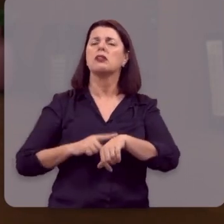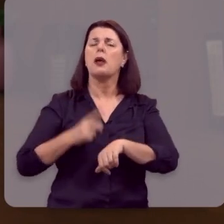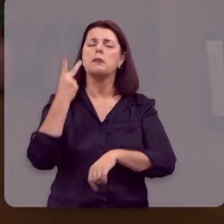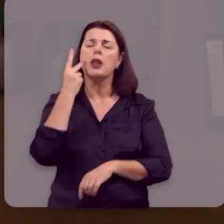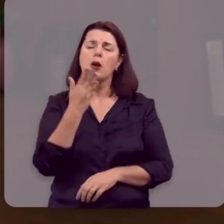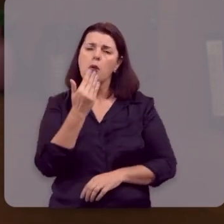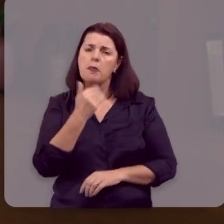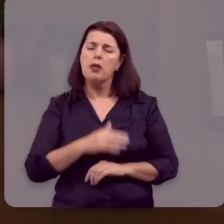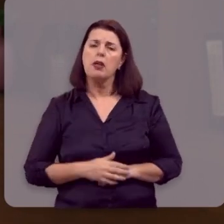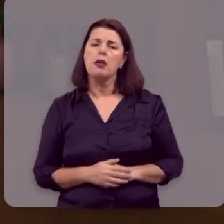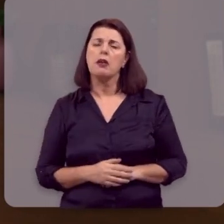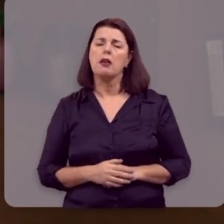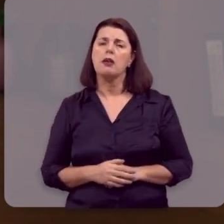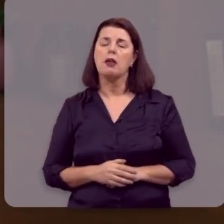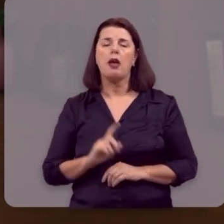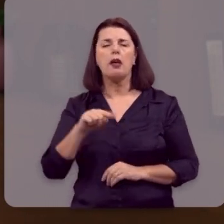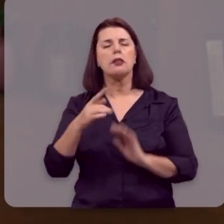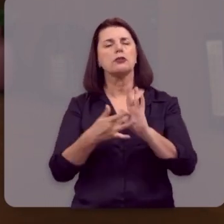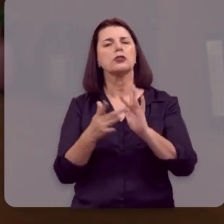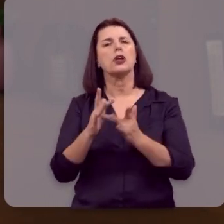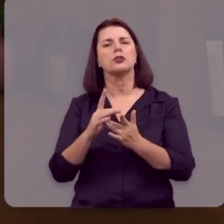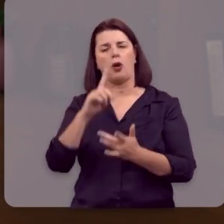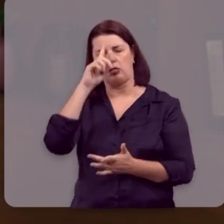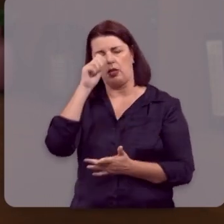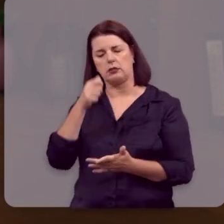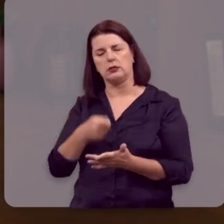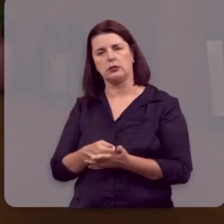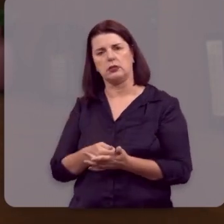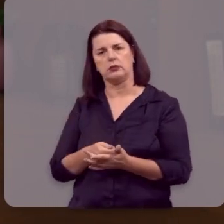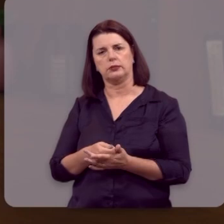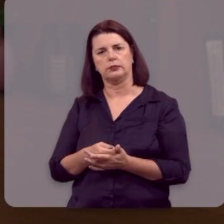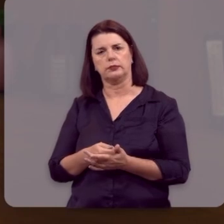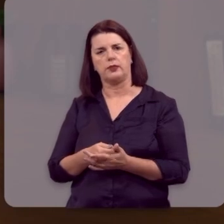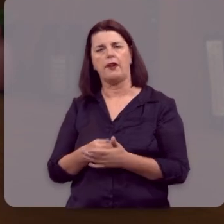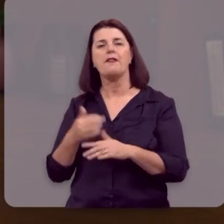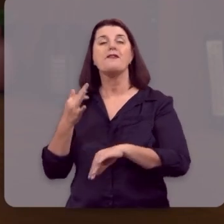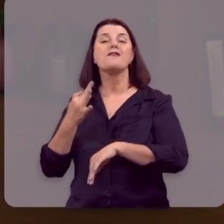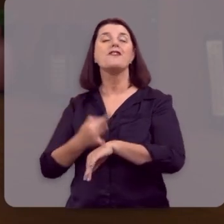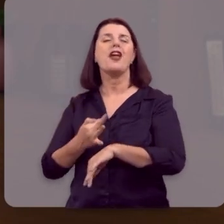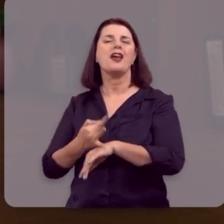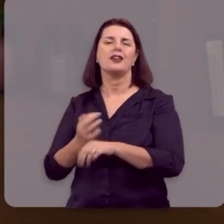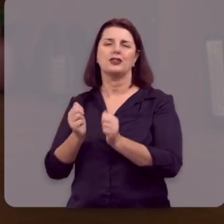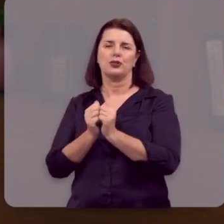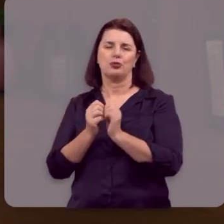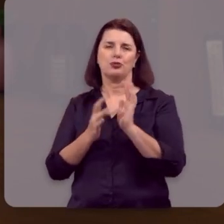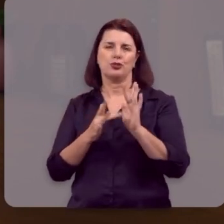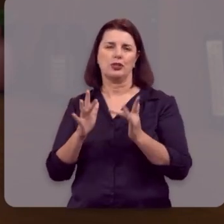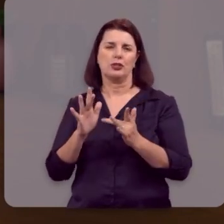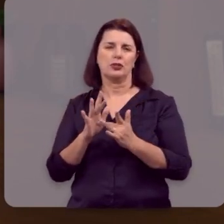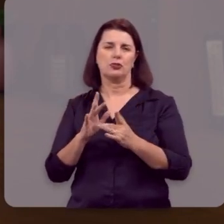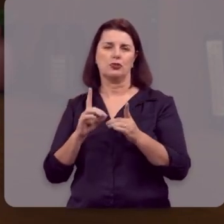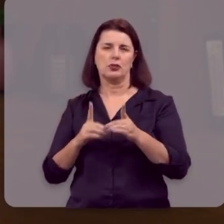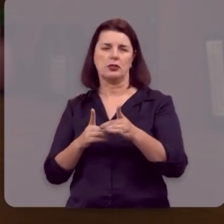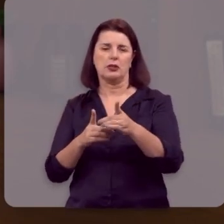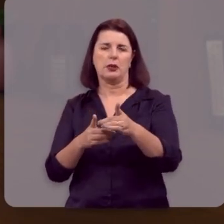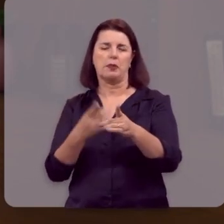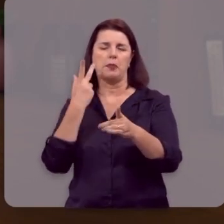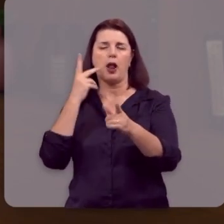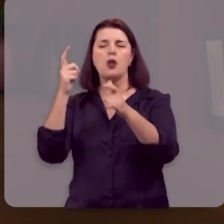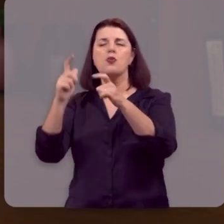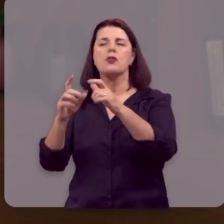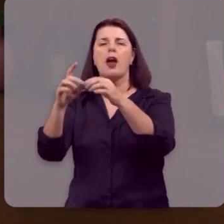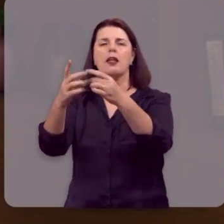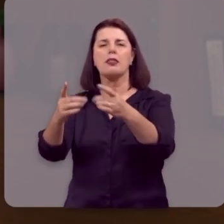para comer. Então Jesus tem a decisão de sair de férias com seus discípulos para um lugar